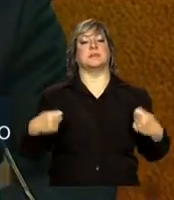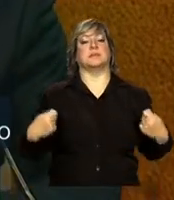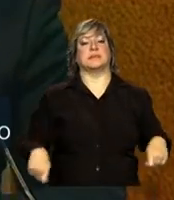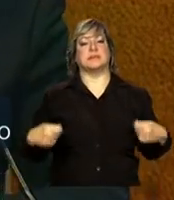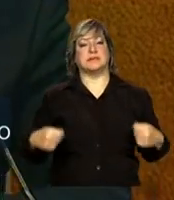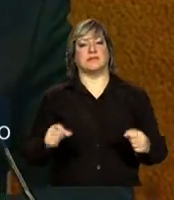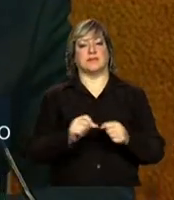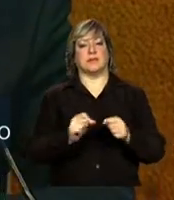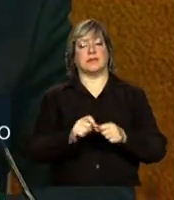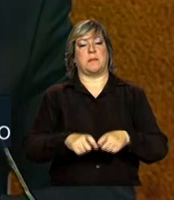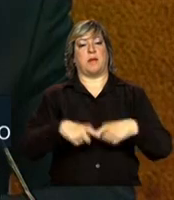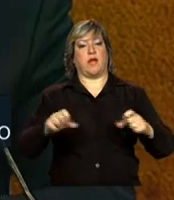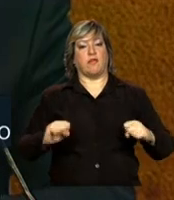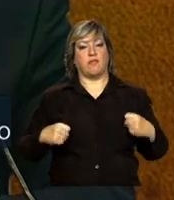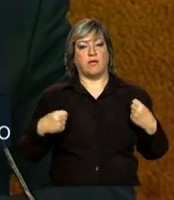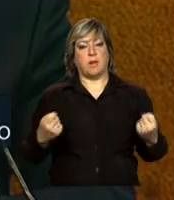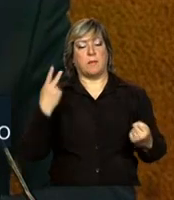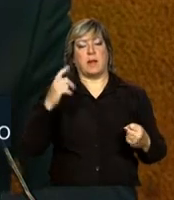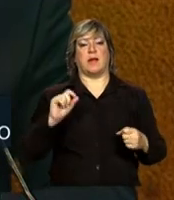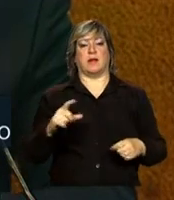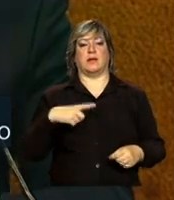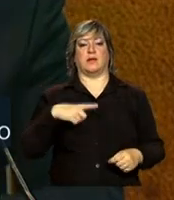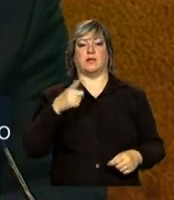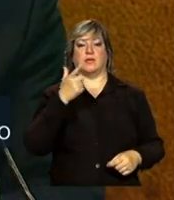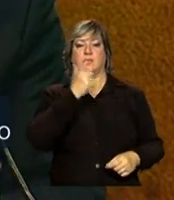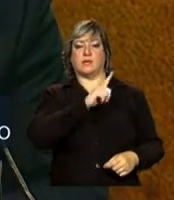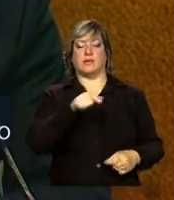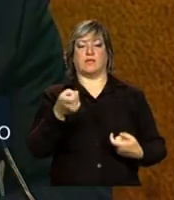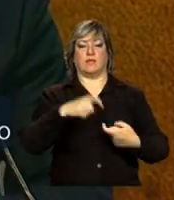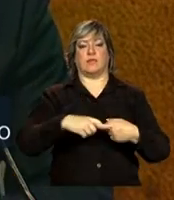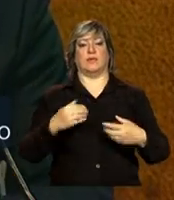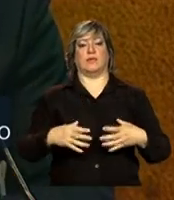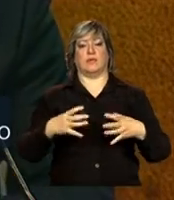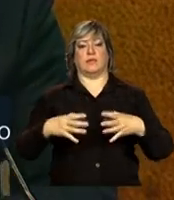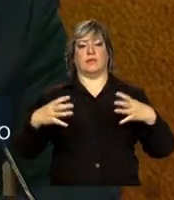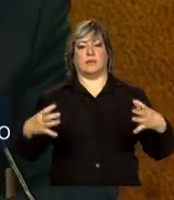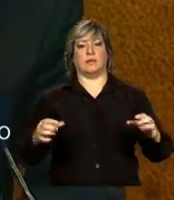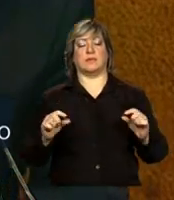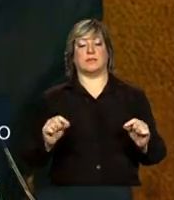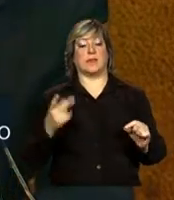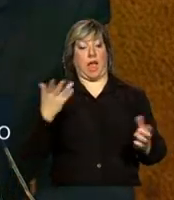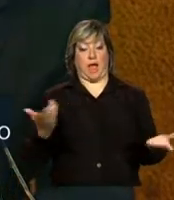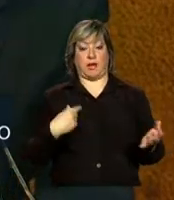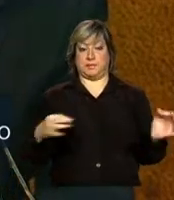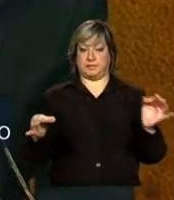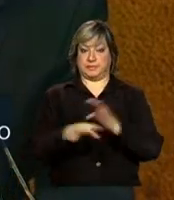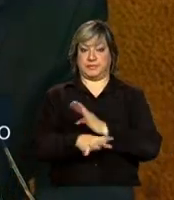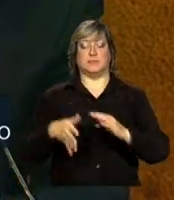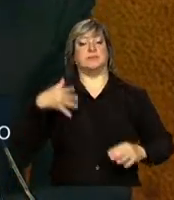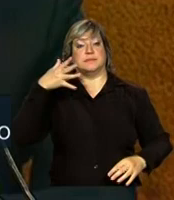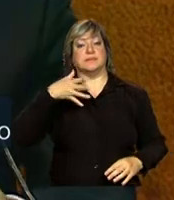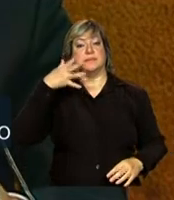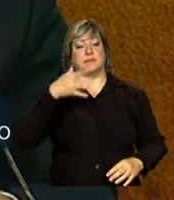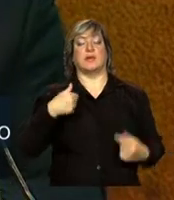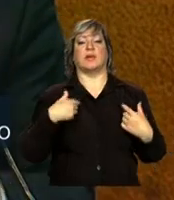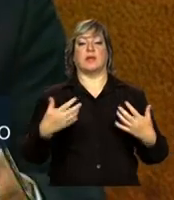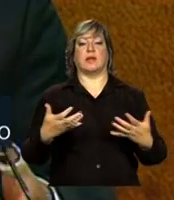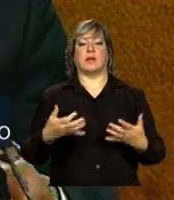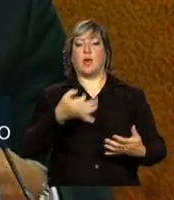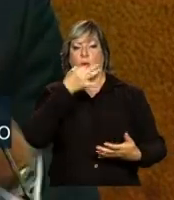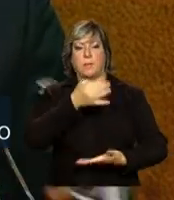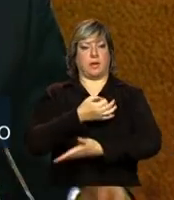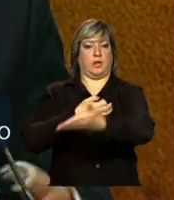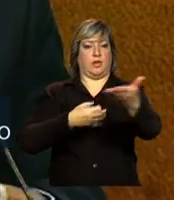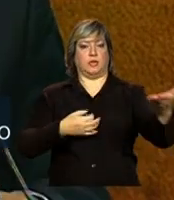empenhar maiores esforços para poder retomar este crescimento e para terminar eu quero propor a